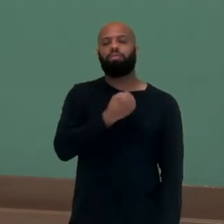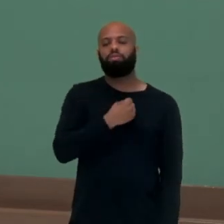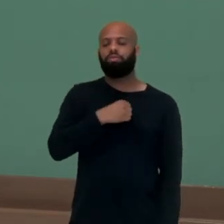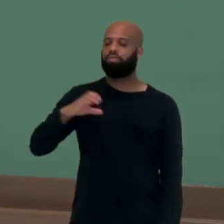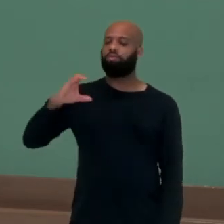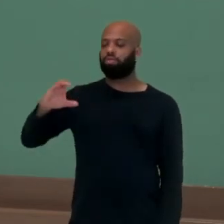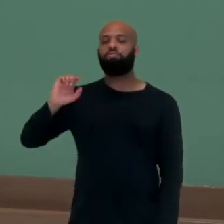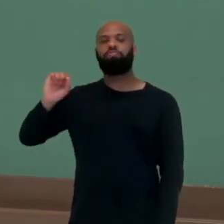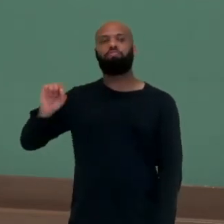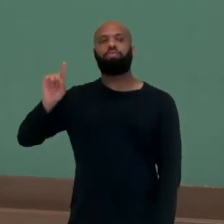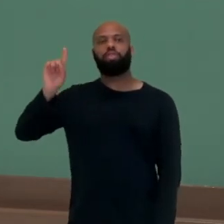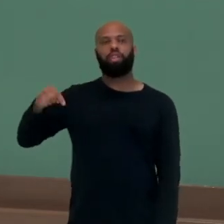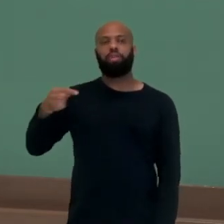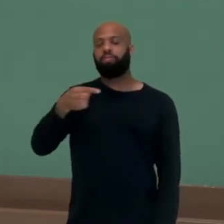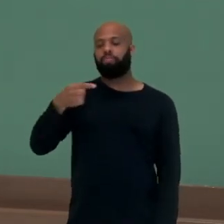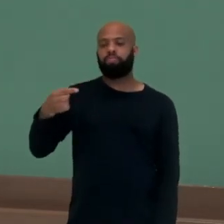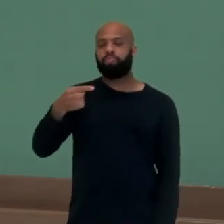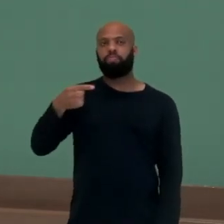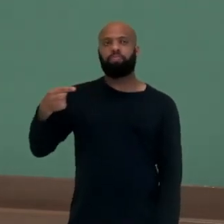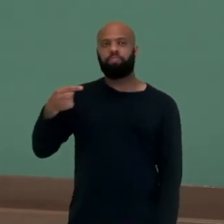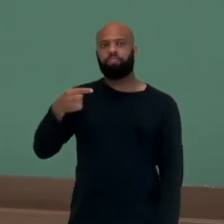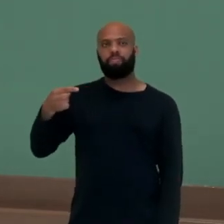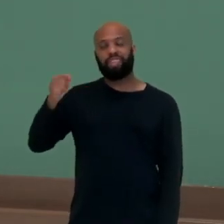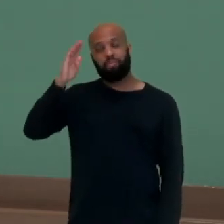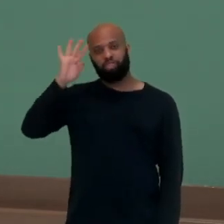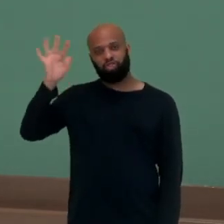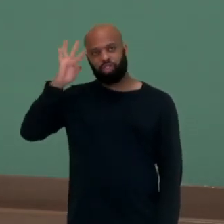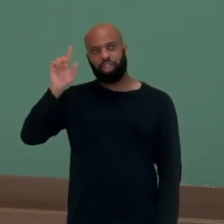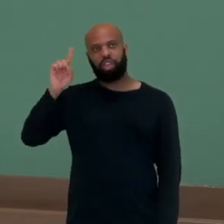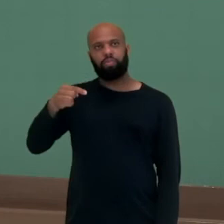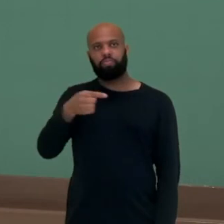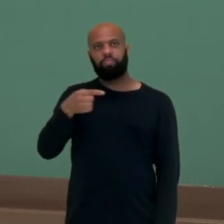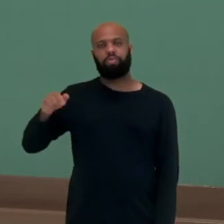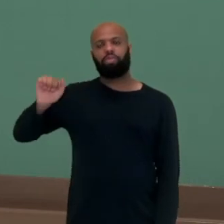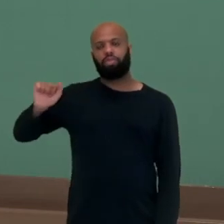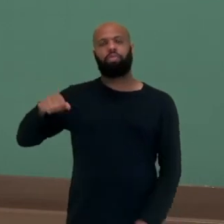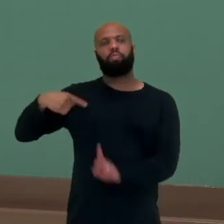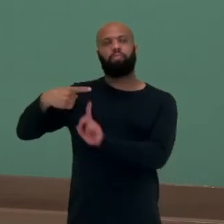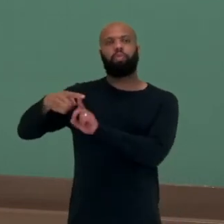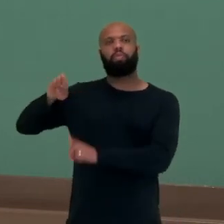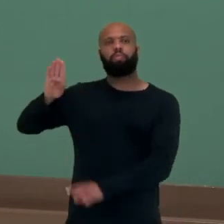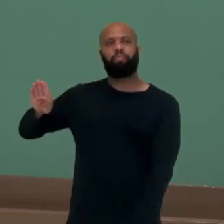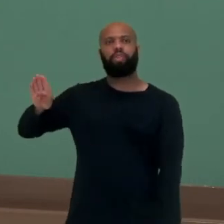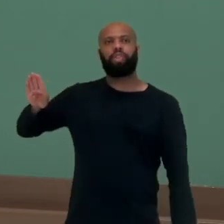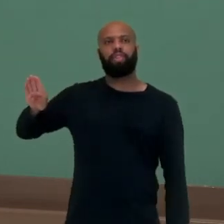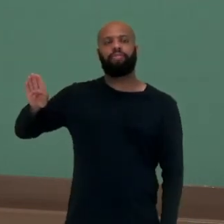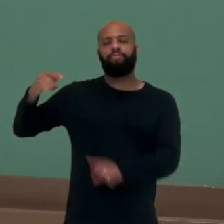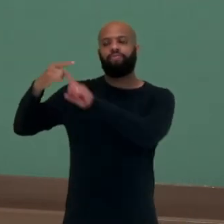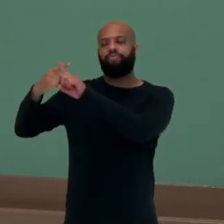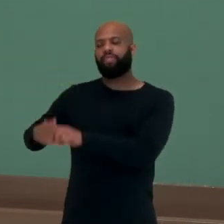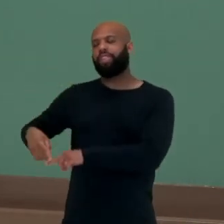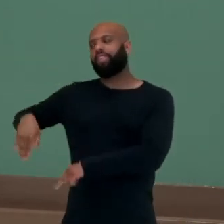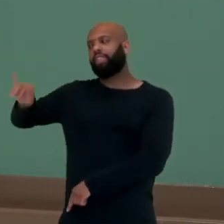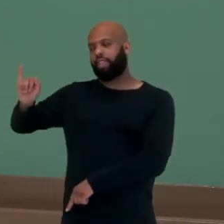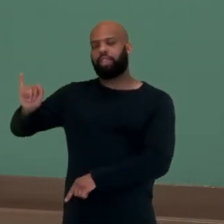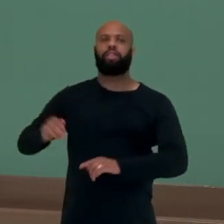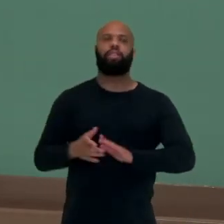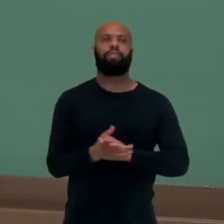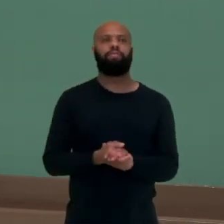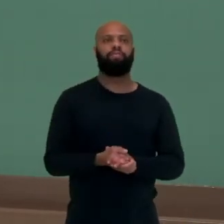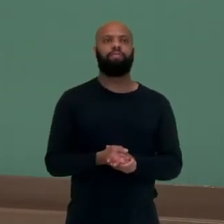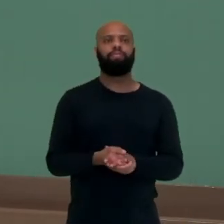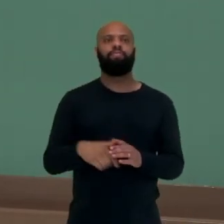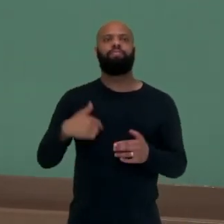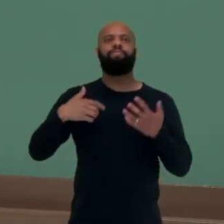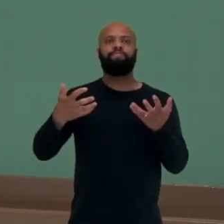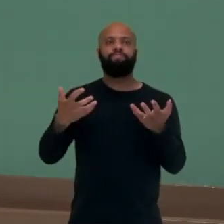complexa como sendo, a parte imaginária como sendo menos A mais B que multiplica I.